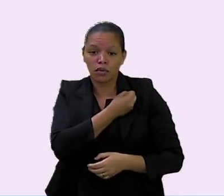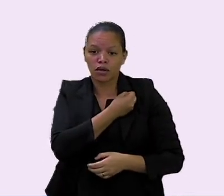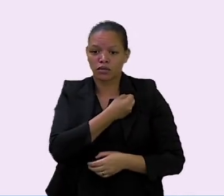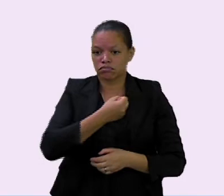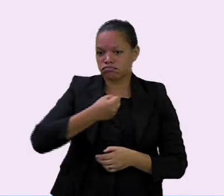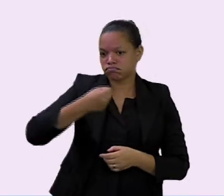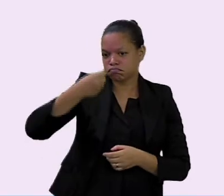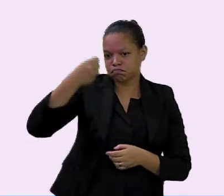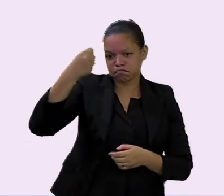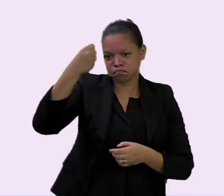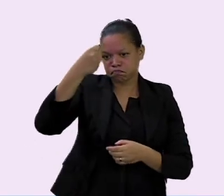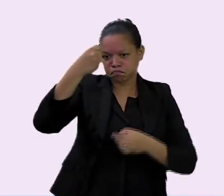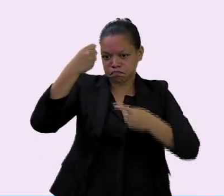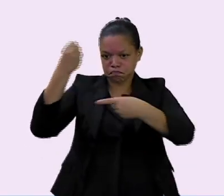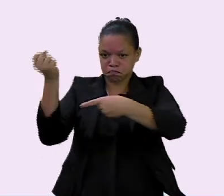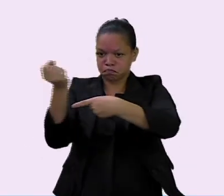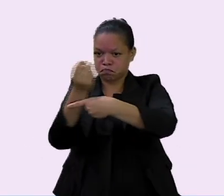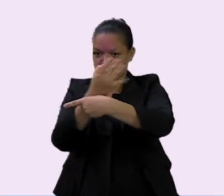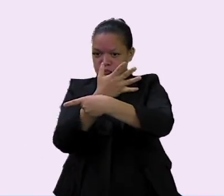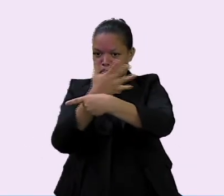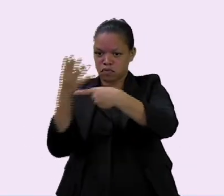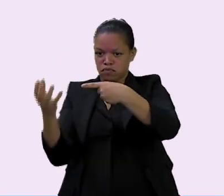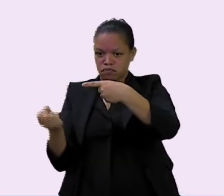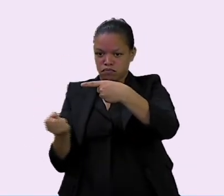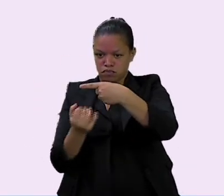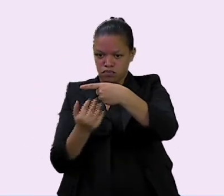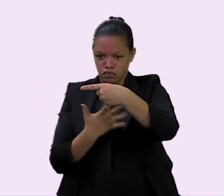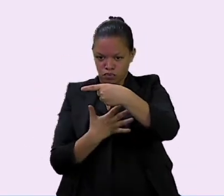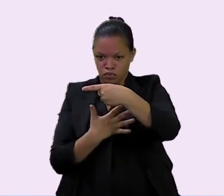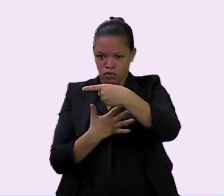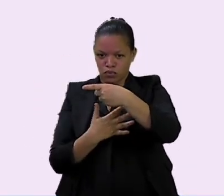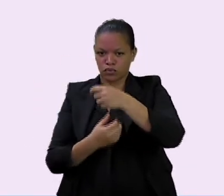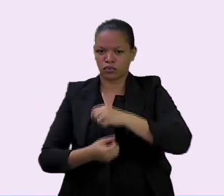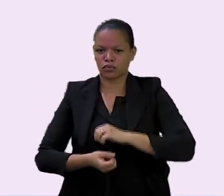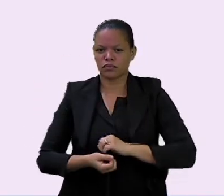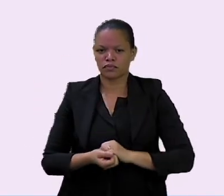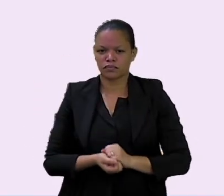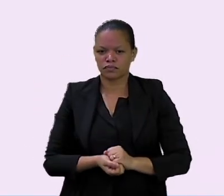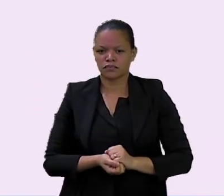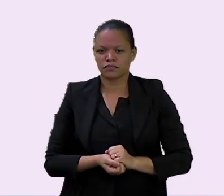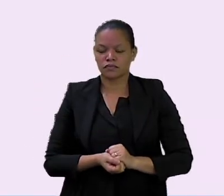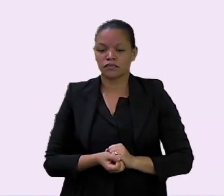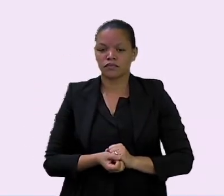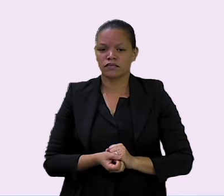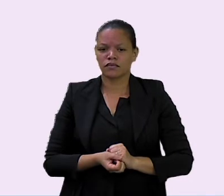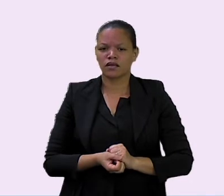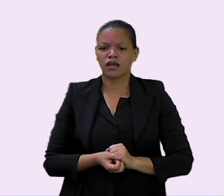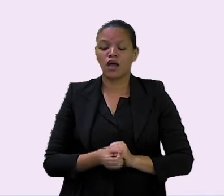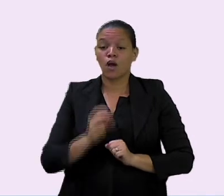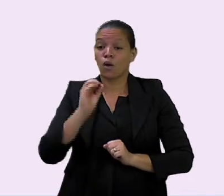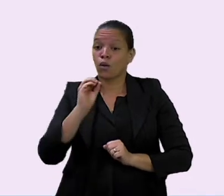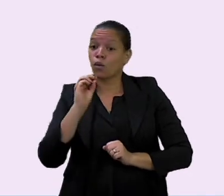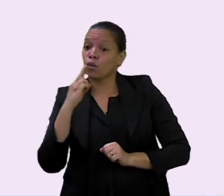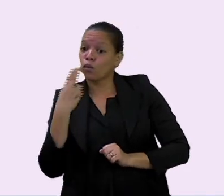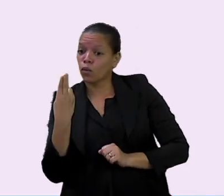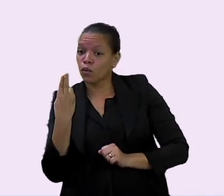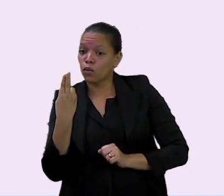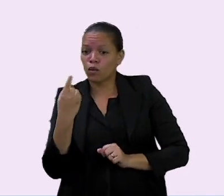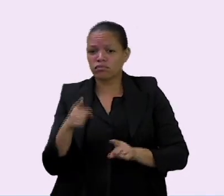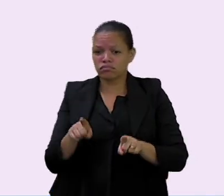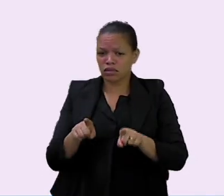outro. Deixa eu corrigir aqui. Um número embaixo do outro, ou ela